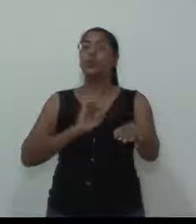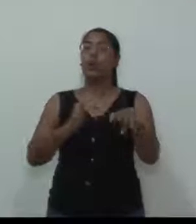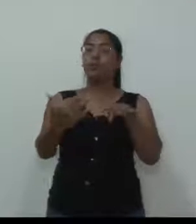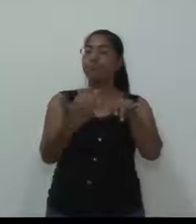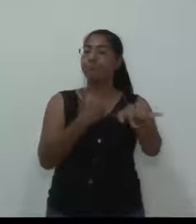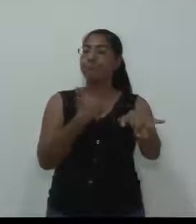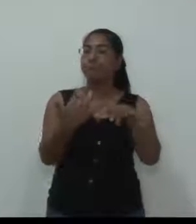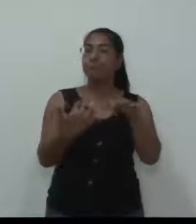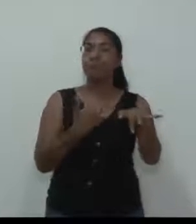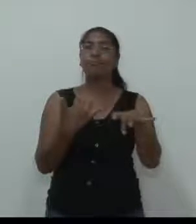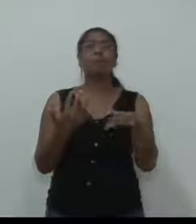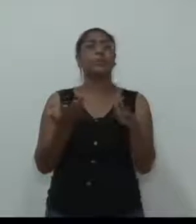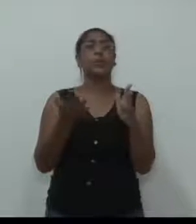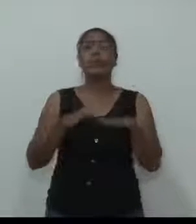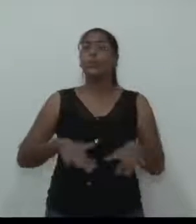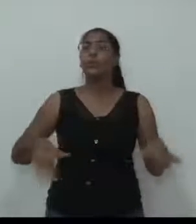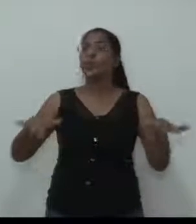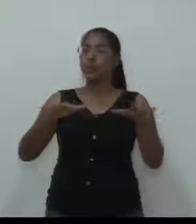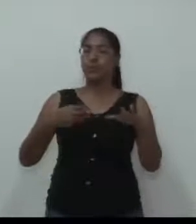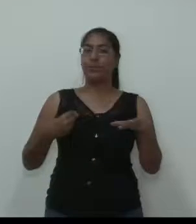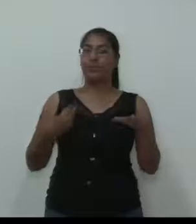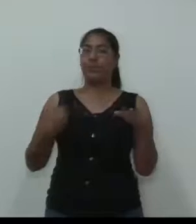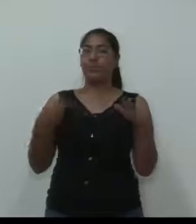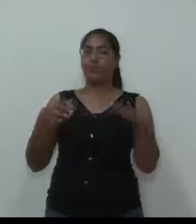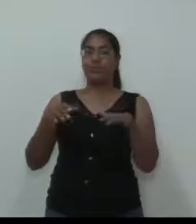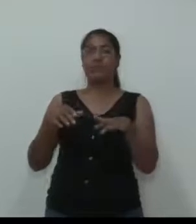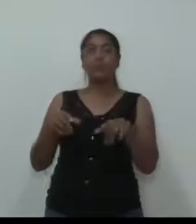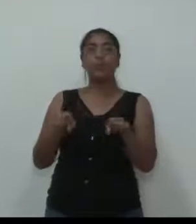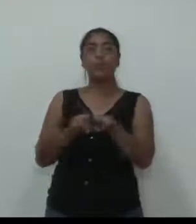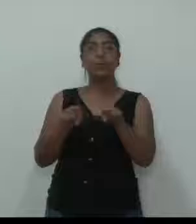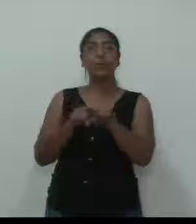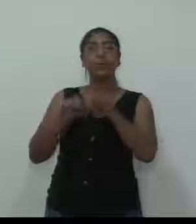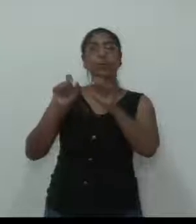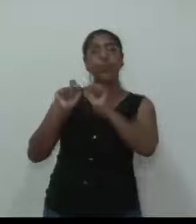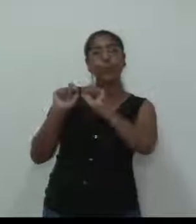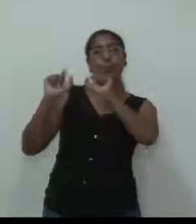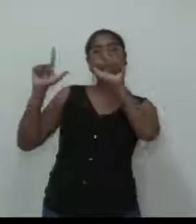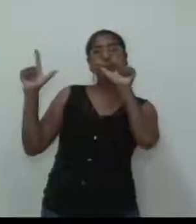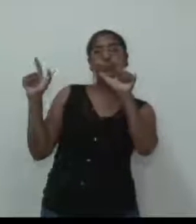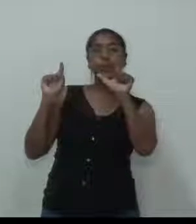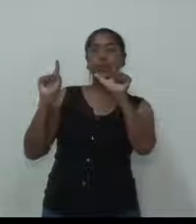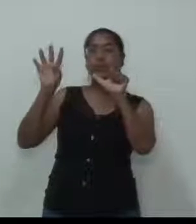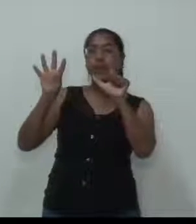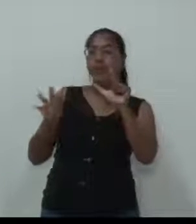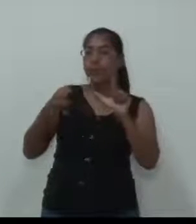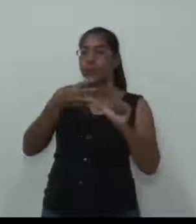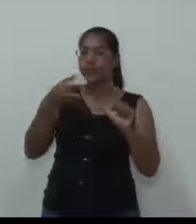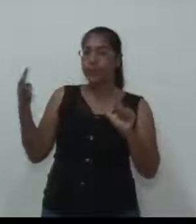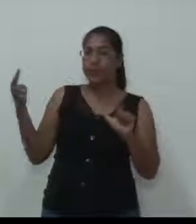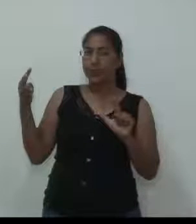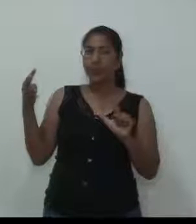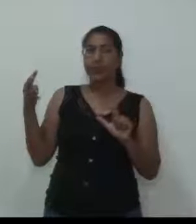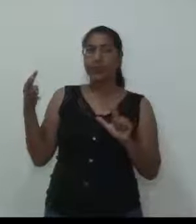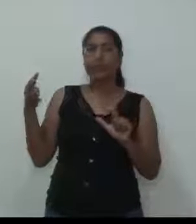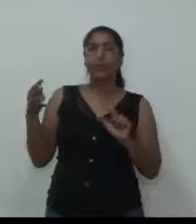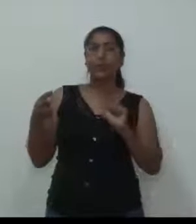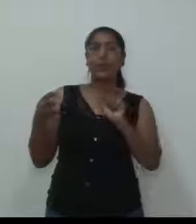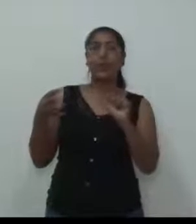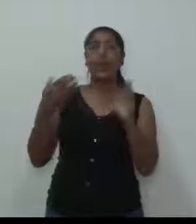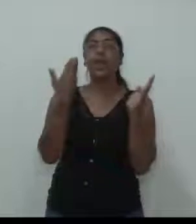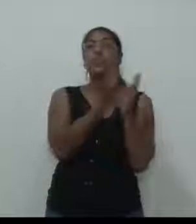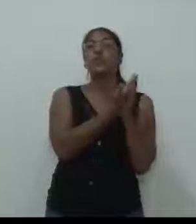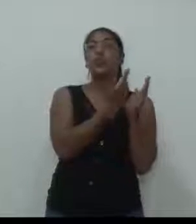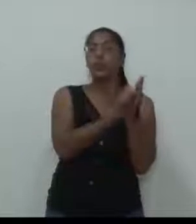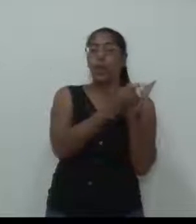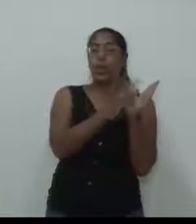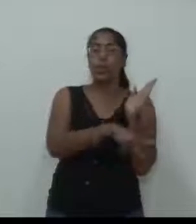Barreto e todos os que estavam presentes. Pode colocar? Para ganhar tempo, eu fiz questão de trazer 2 pedaços do estudo do Dr.